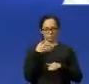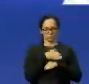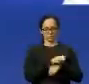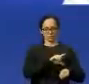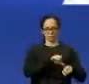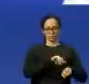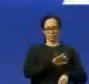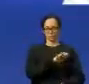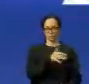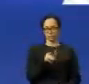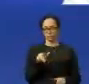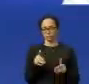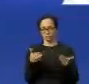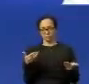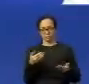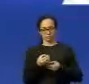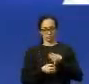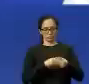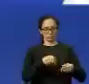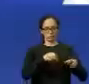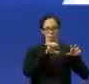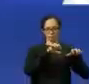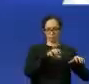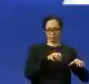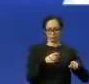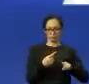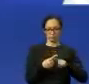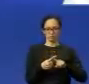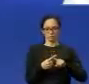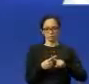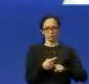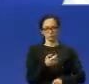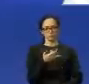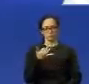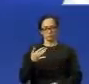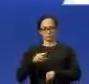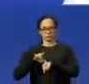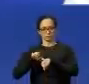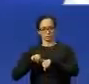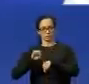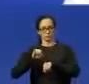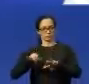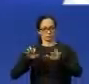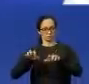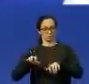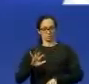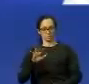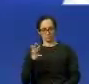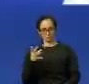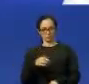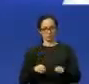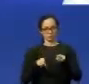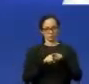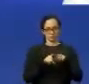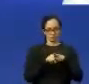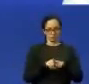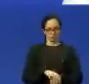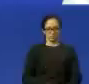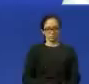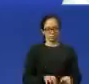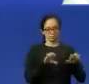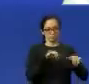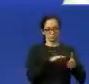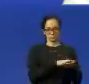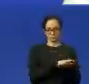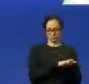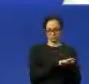atrasar vai ser a probabilidade de chuva vezes a probabilidade dele se atrasar quando chove, mais a probabilidade de não